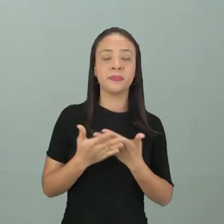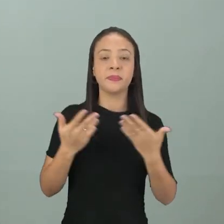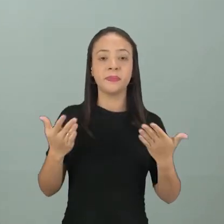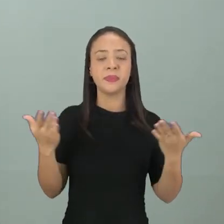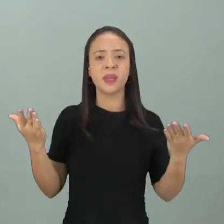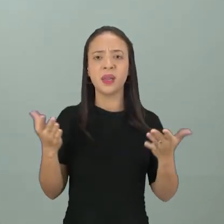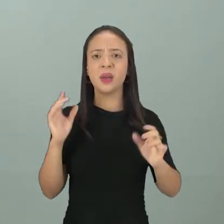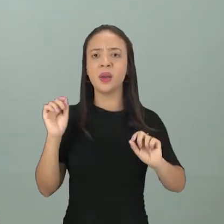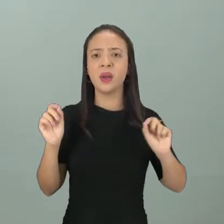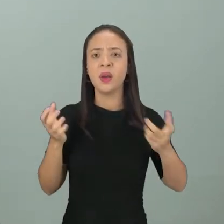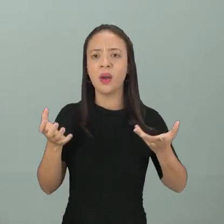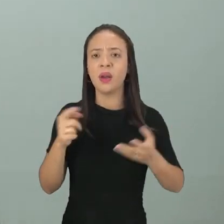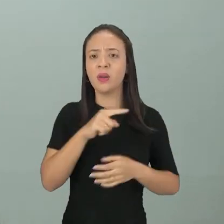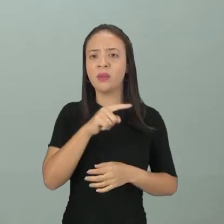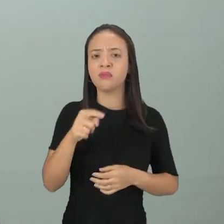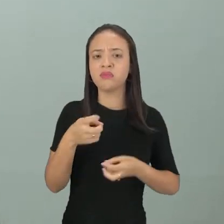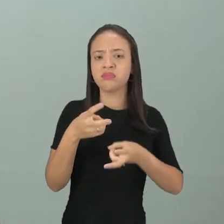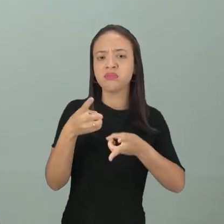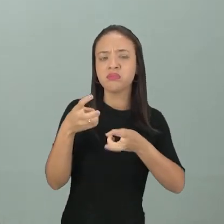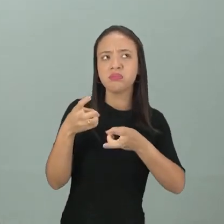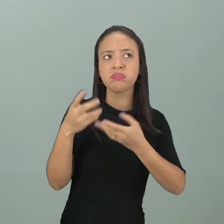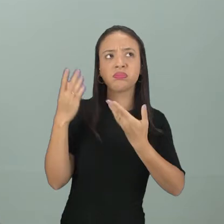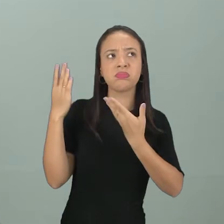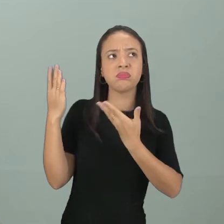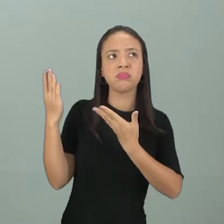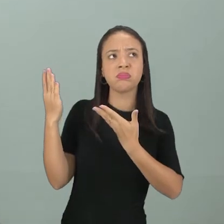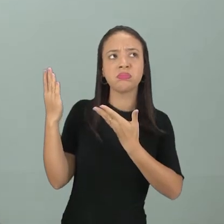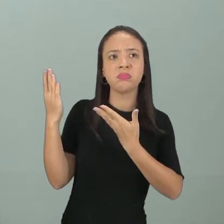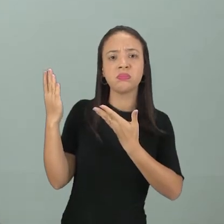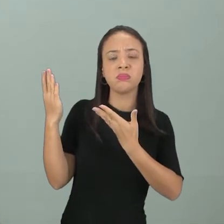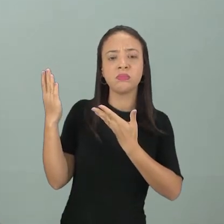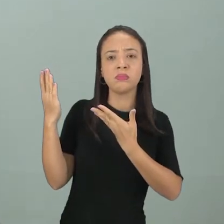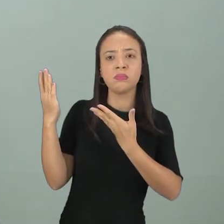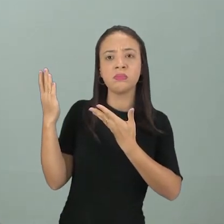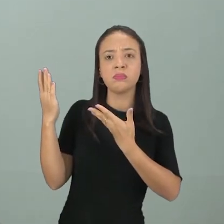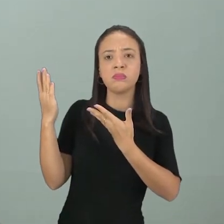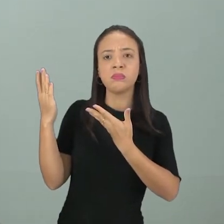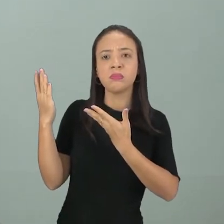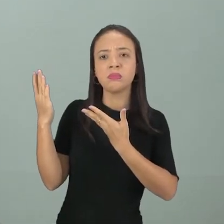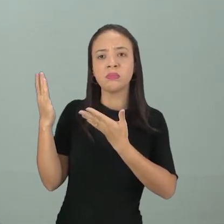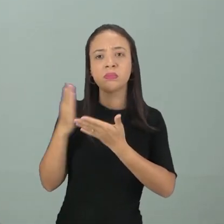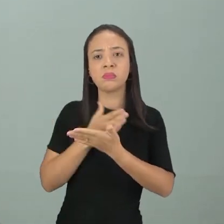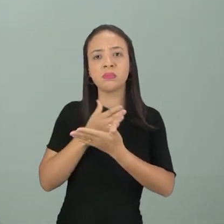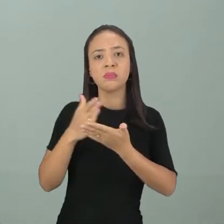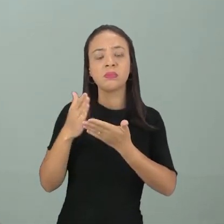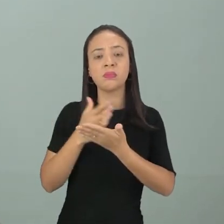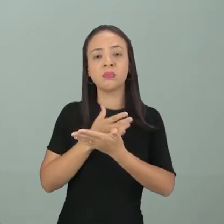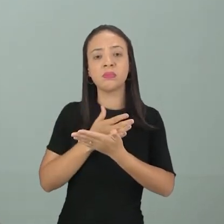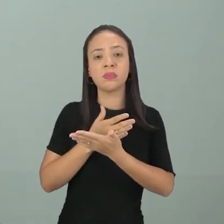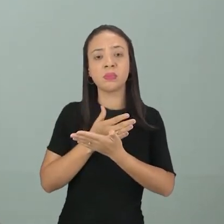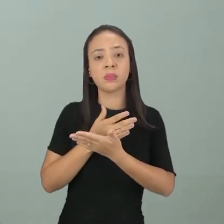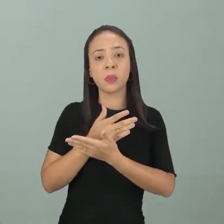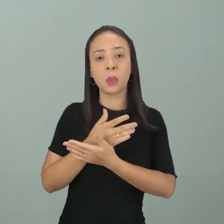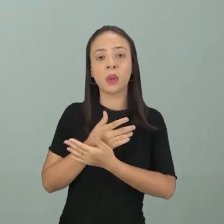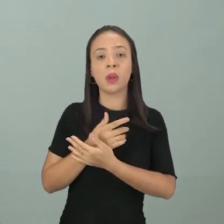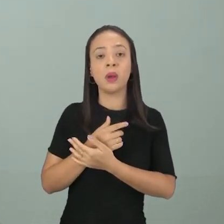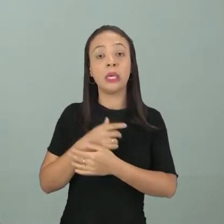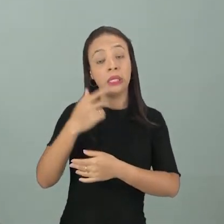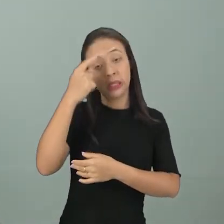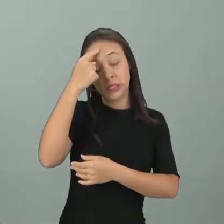E agora, eu quero que vocês analisem aqui comigo algumas formas. Vamos analisar